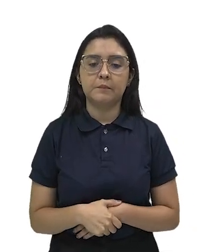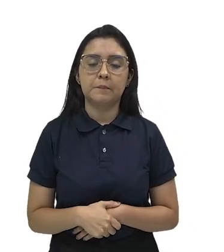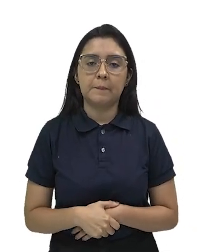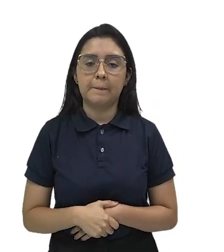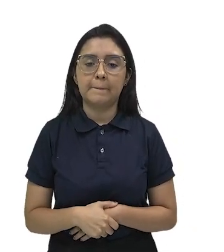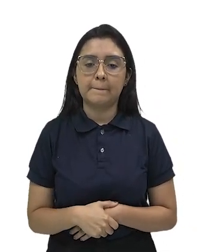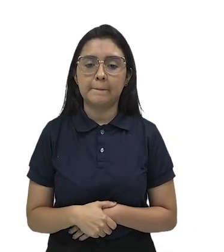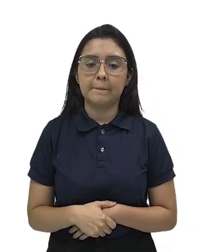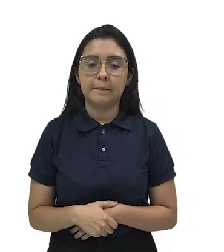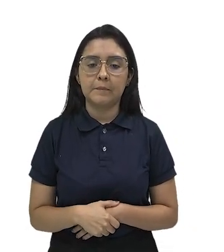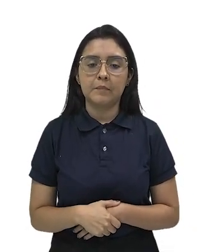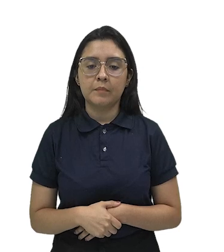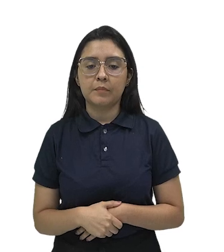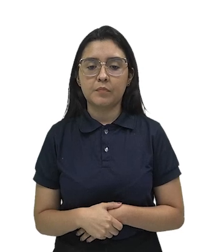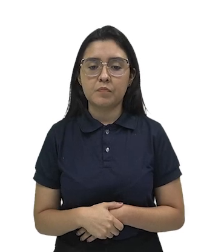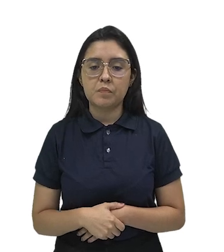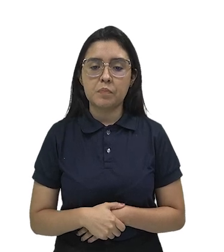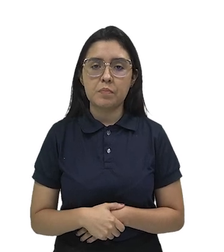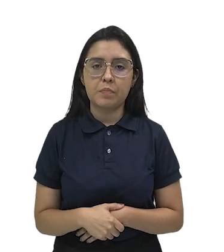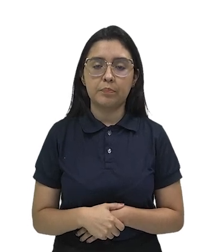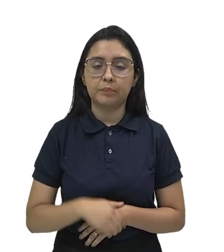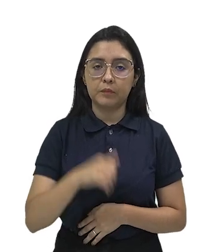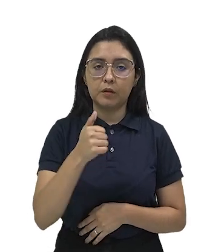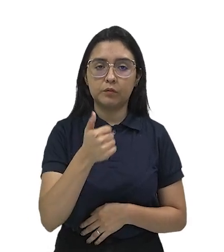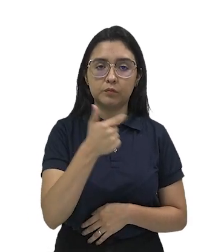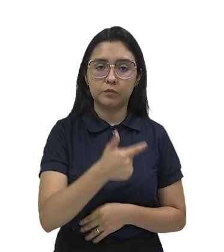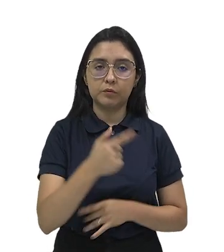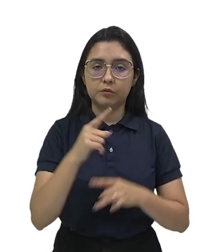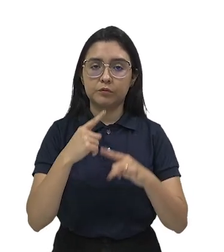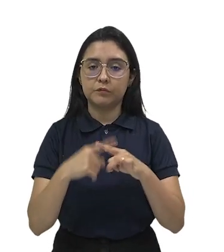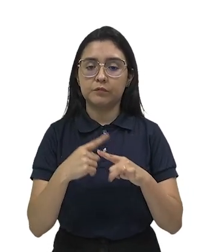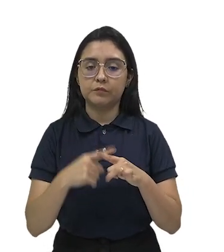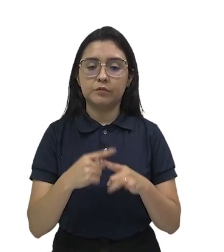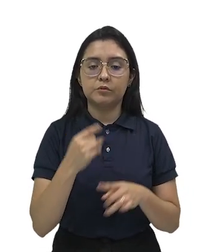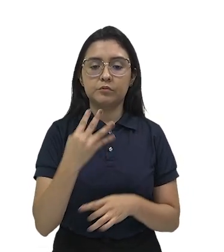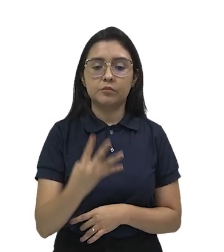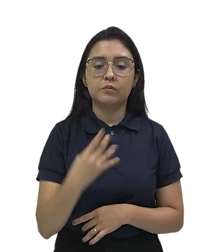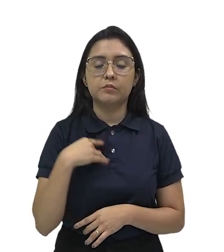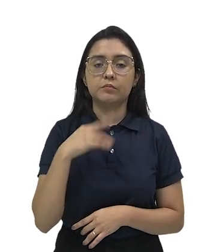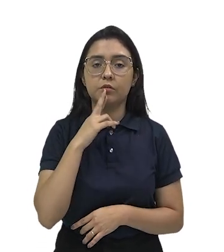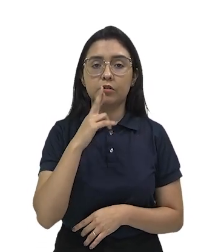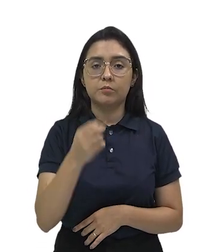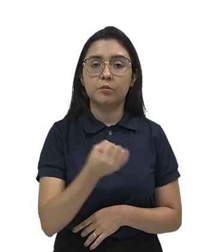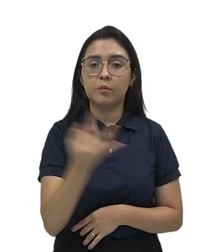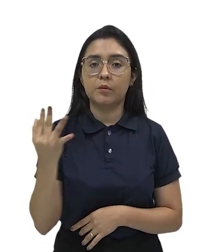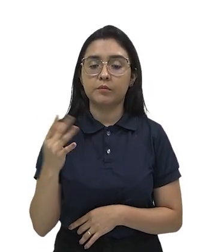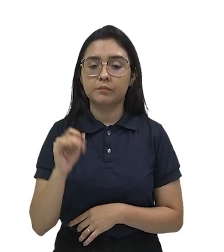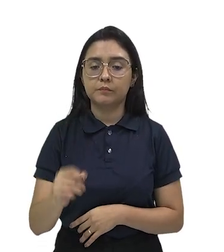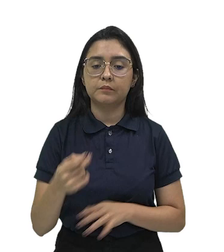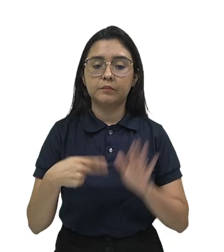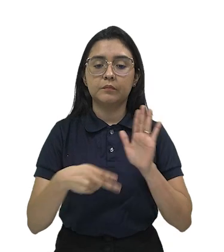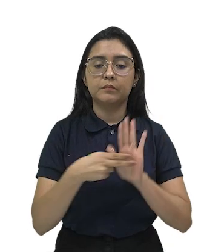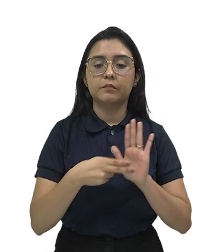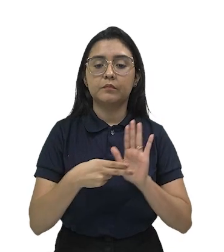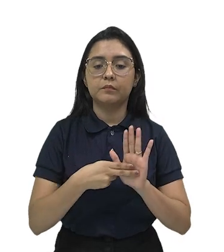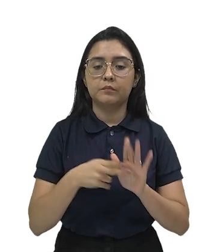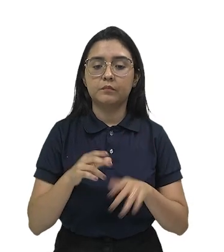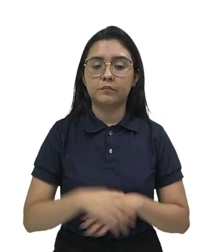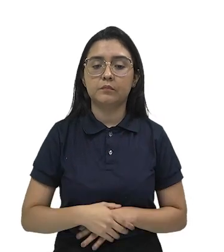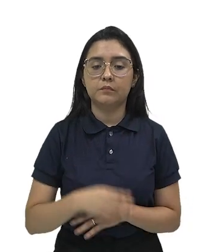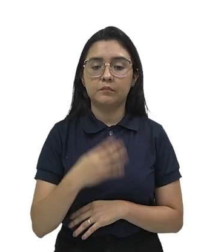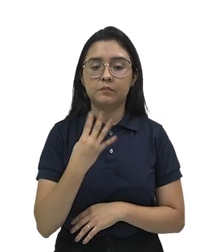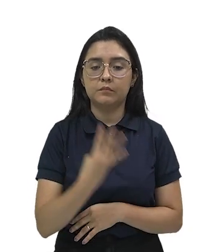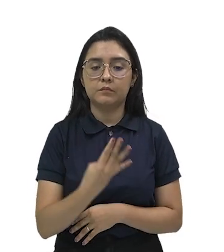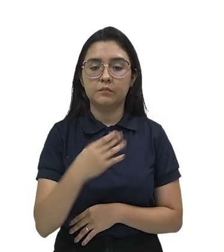4. Depois só acrescentar o zero. 4 vezes 2, 8. 4 vezes 1, 4. Acrescentou o zero. Vai